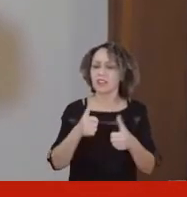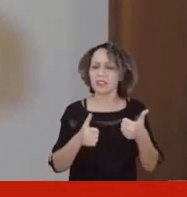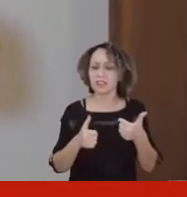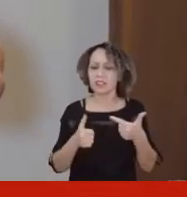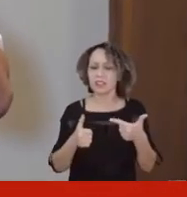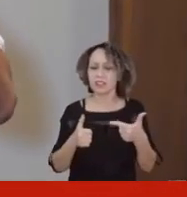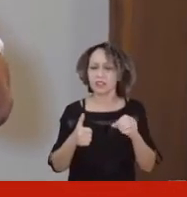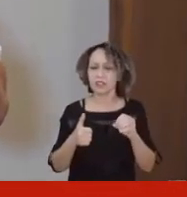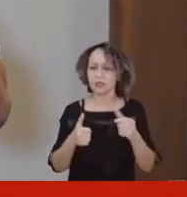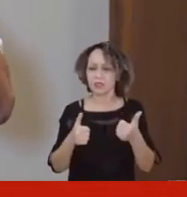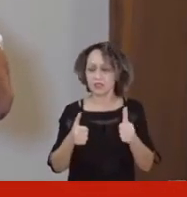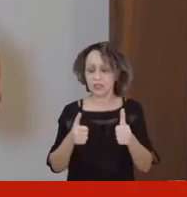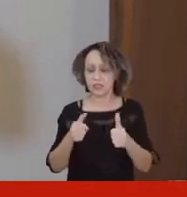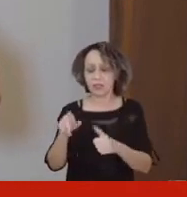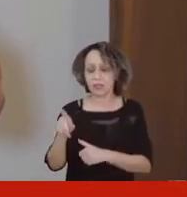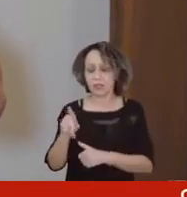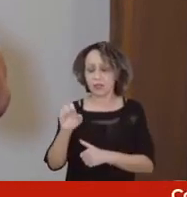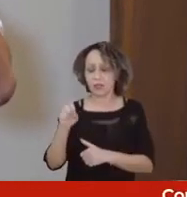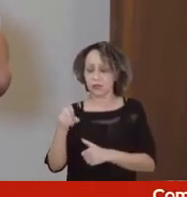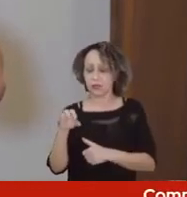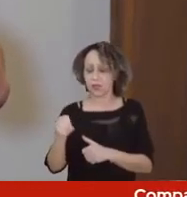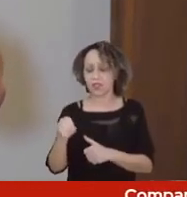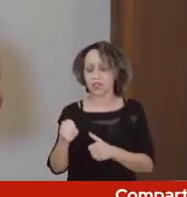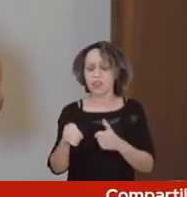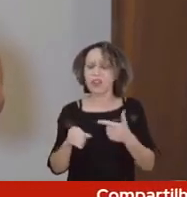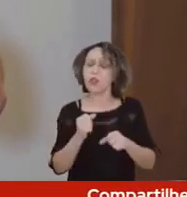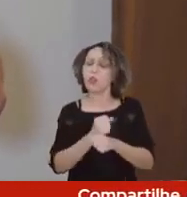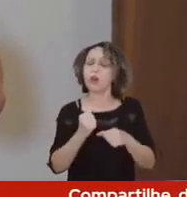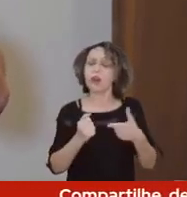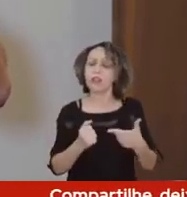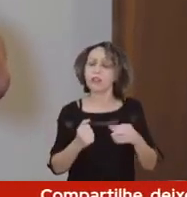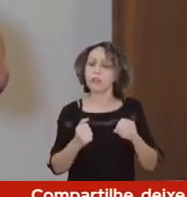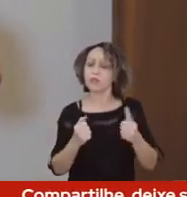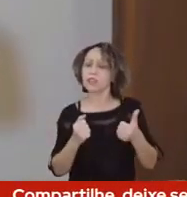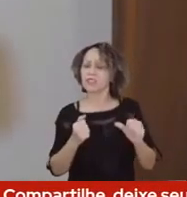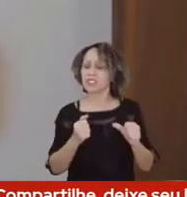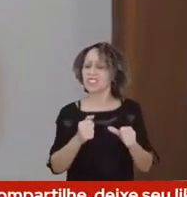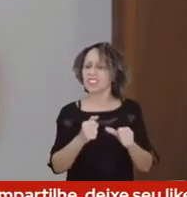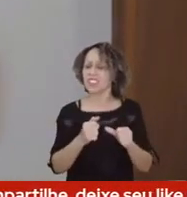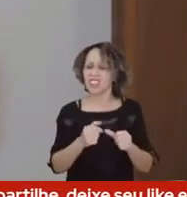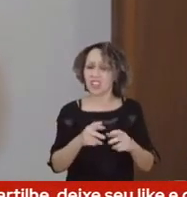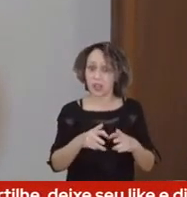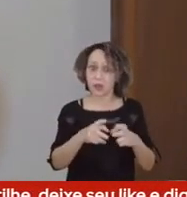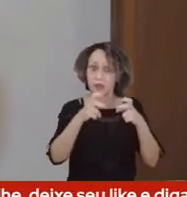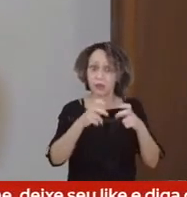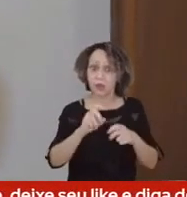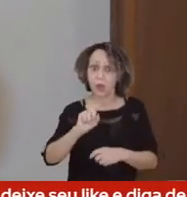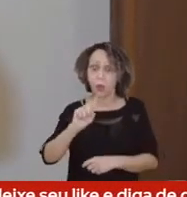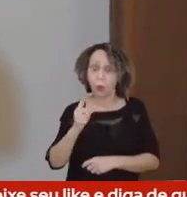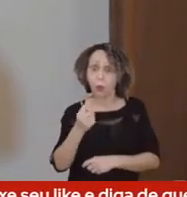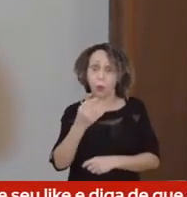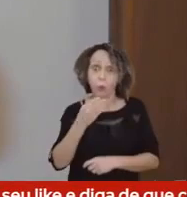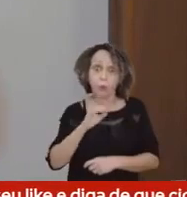2016, essa política permitiu à Petrobras um sobrelucro de R$1 bilhão por conta de uma única decisão,